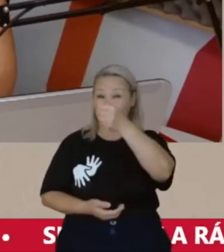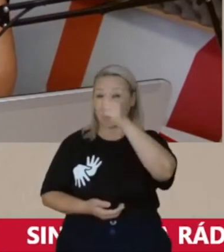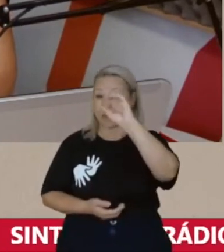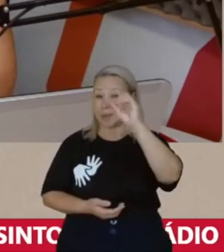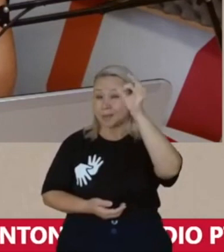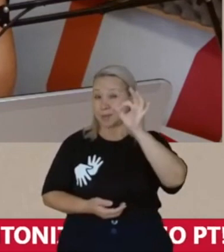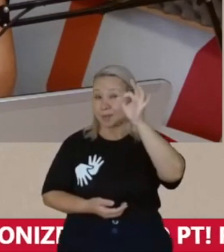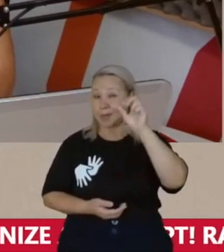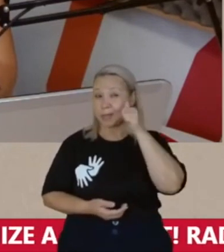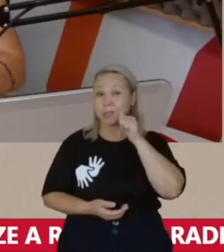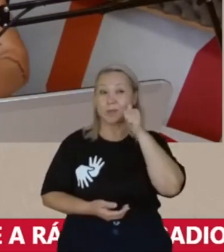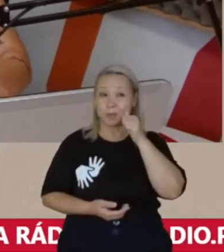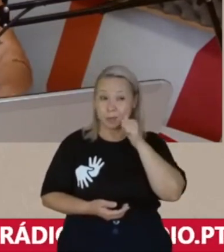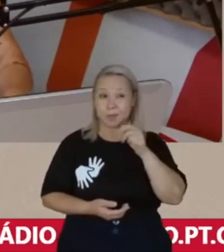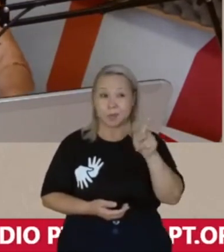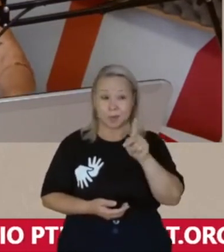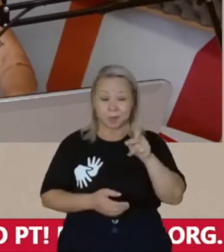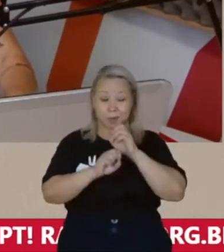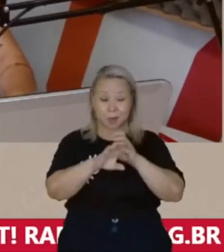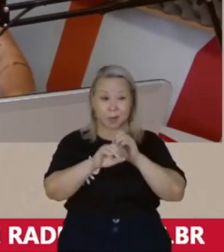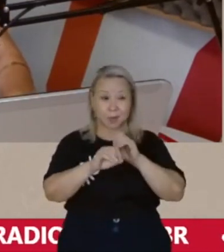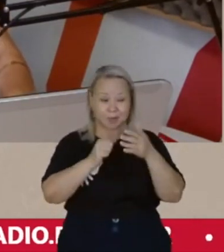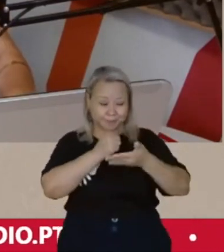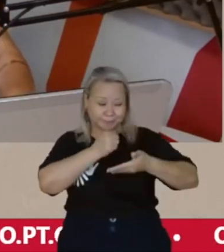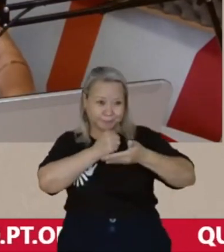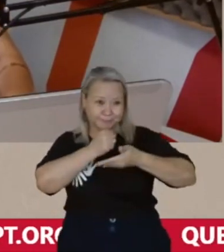de mulheres na educação fundamental.